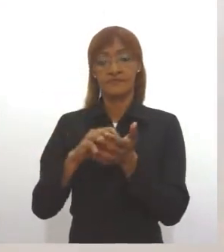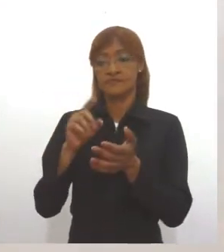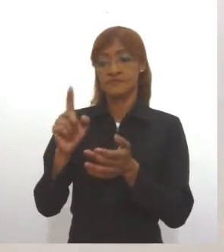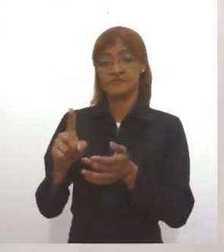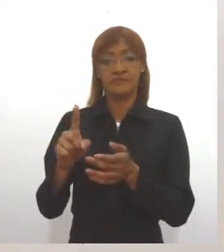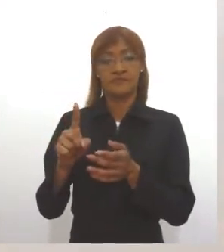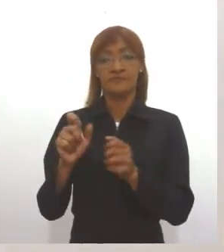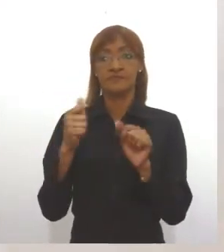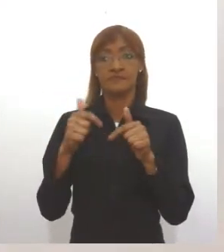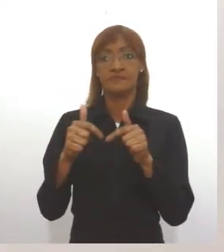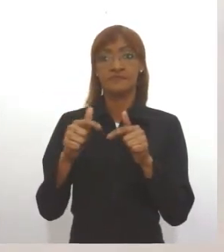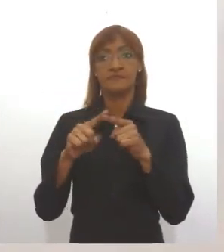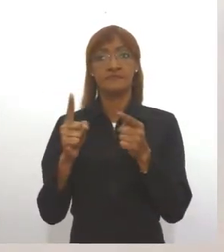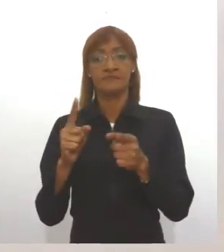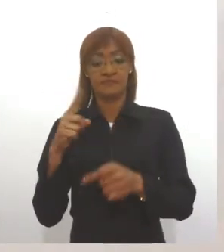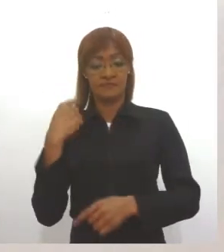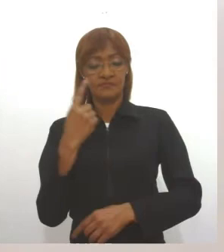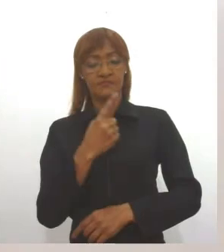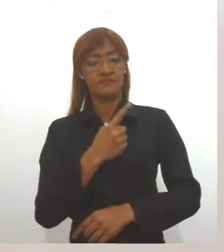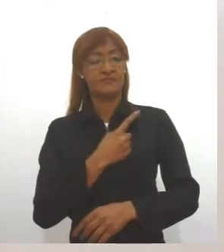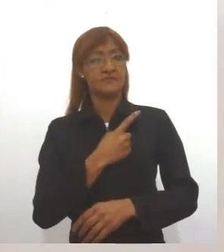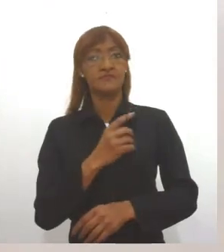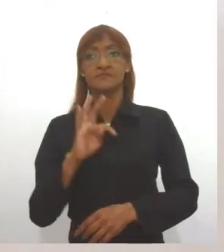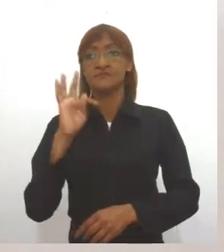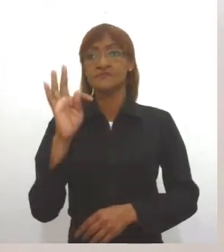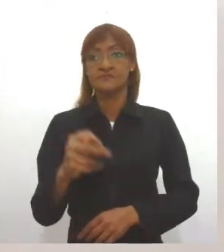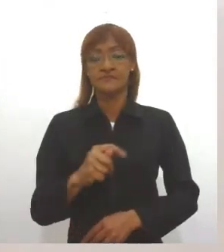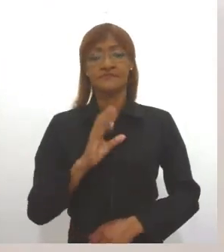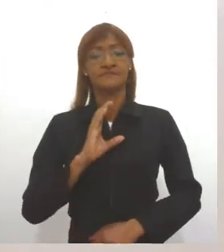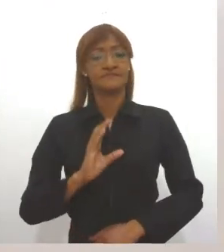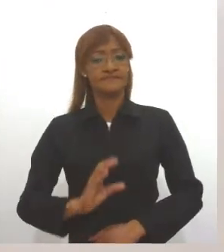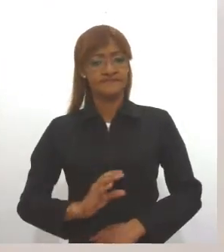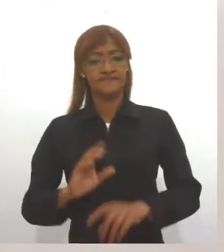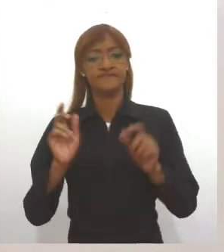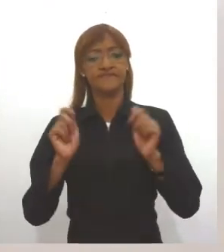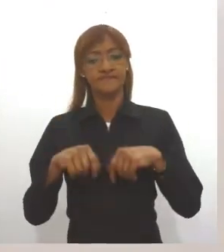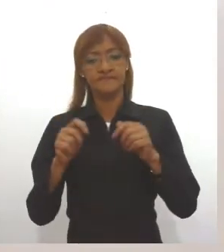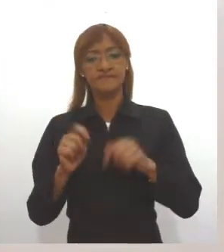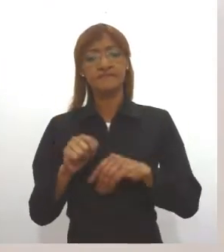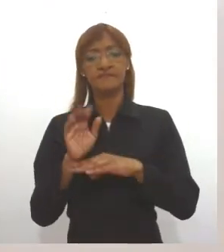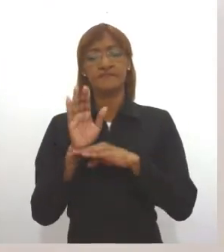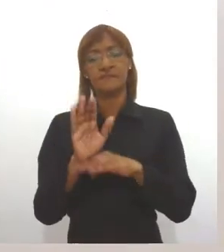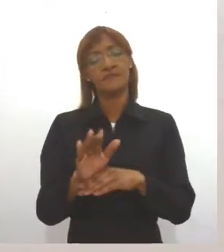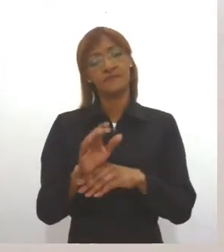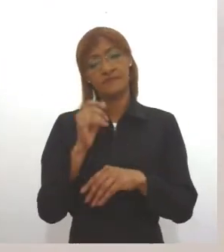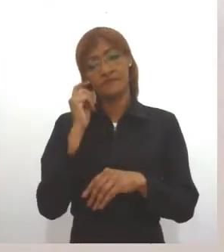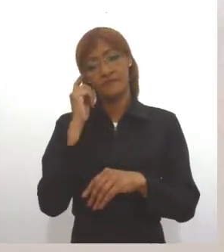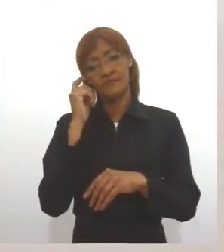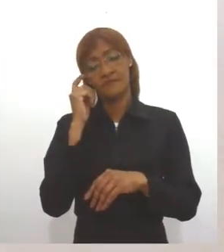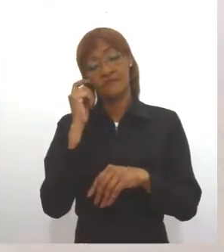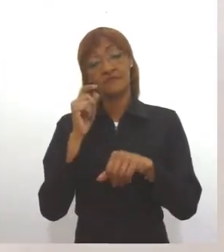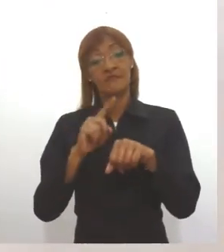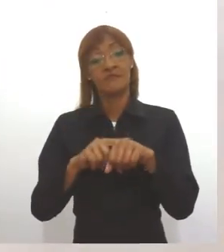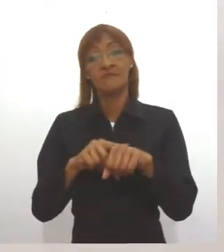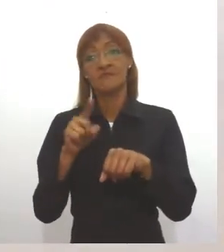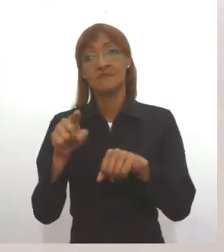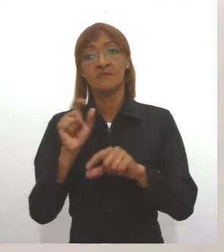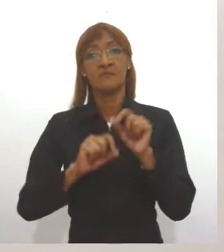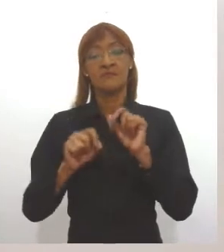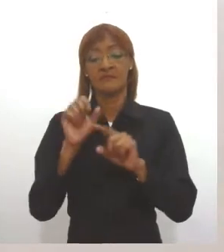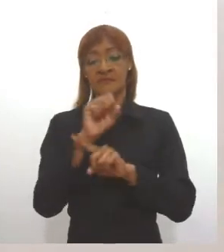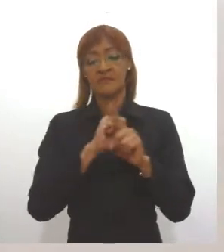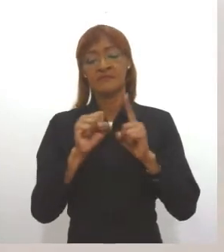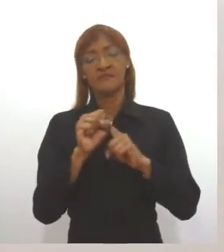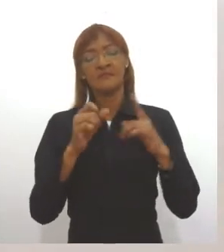de trabalho. Qualquer um de nós, qualquer cidadão pode contribuir, né? A partir do momento em que nós temos uma sociedade mais fraterna,